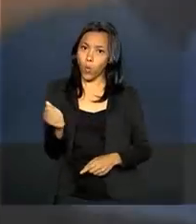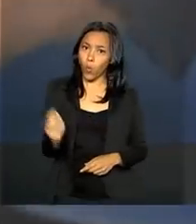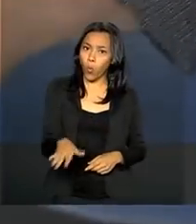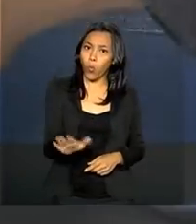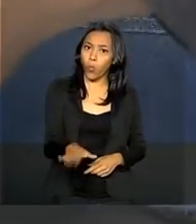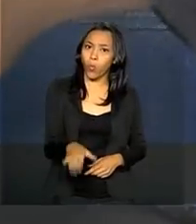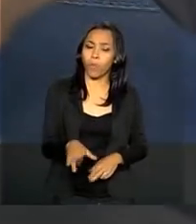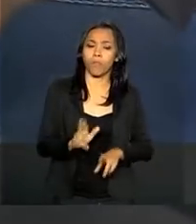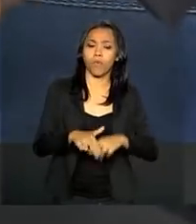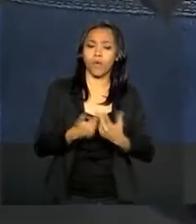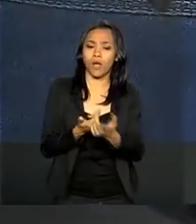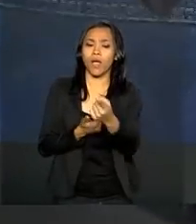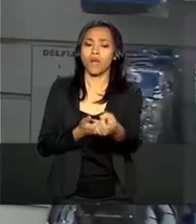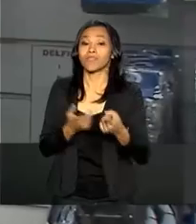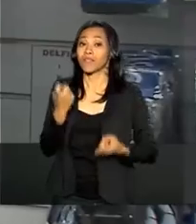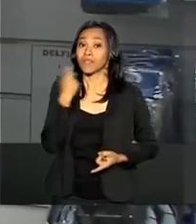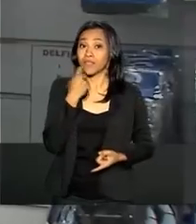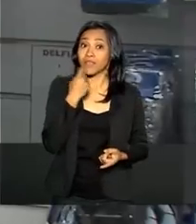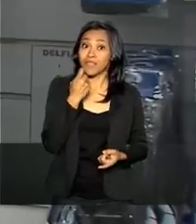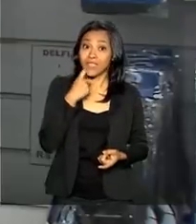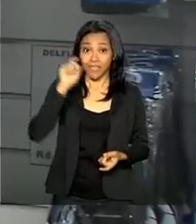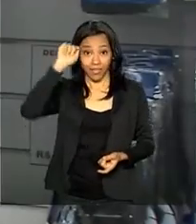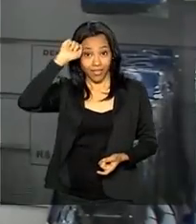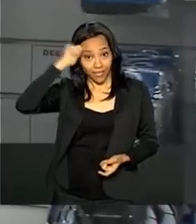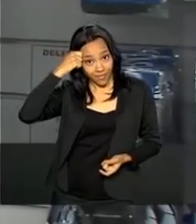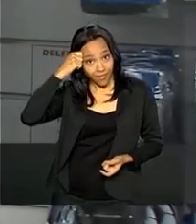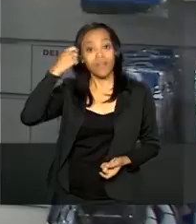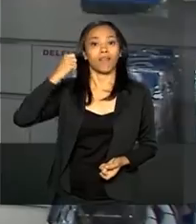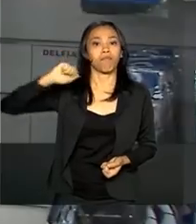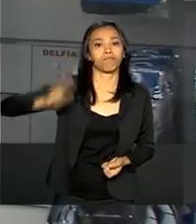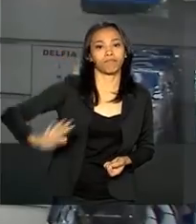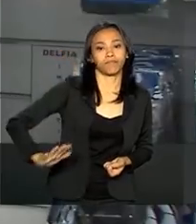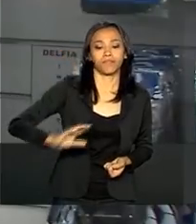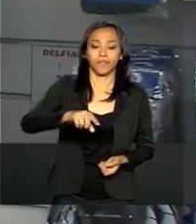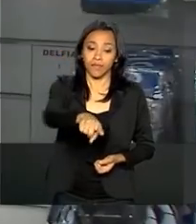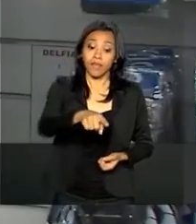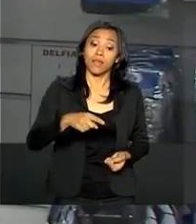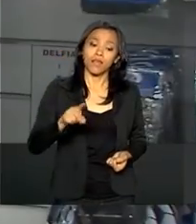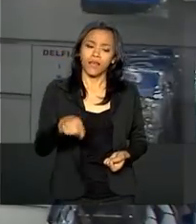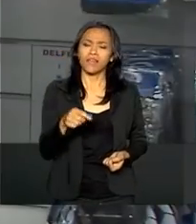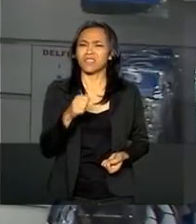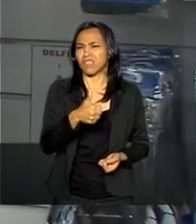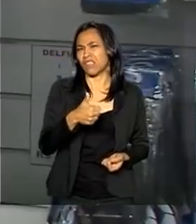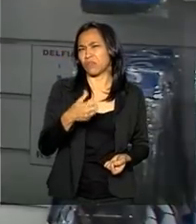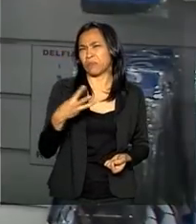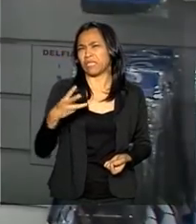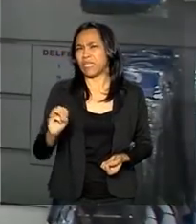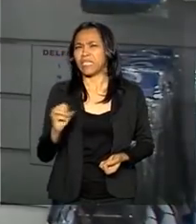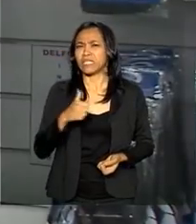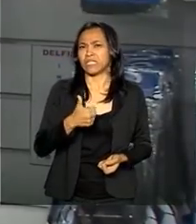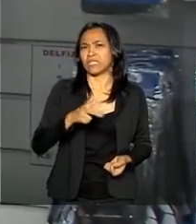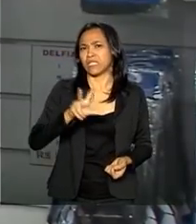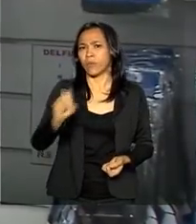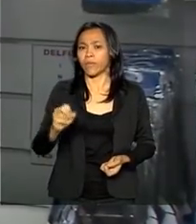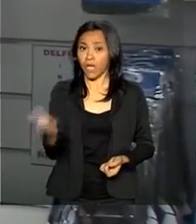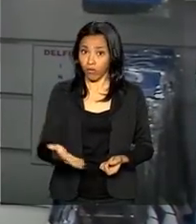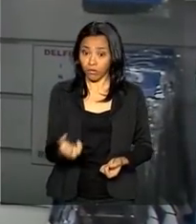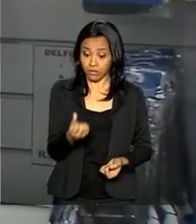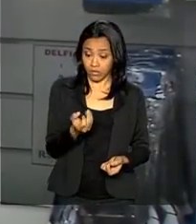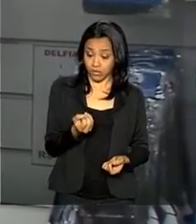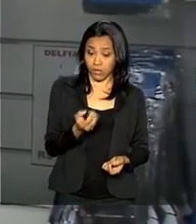causa dos descontos da black friday começa na faixa de 130 150 e hoje na FR